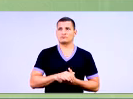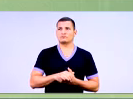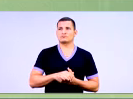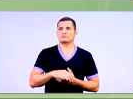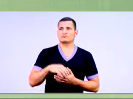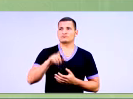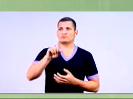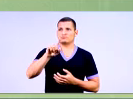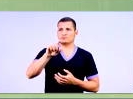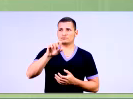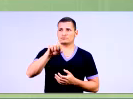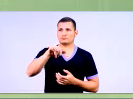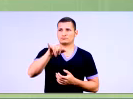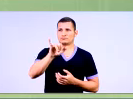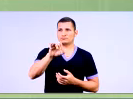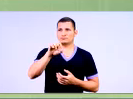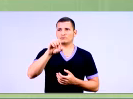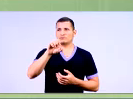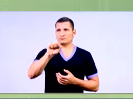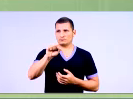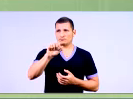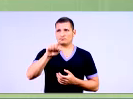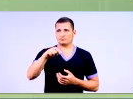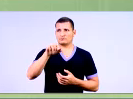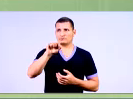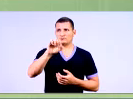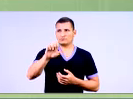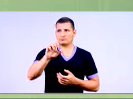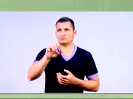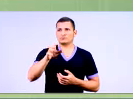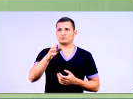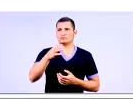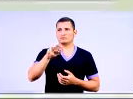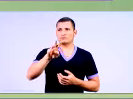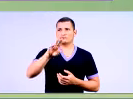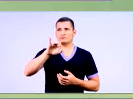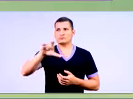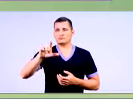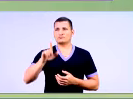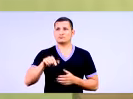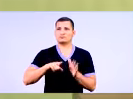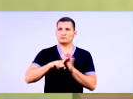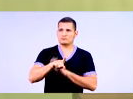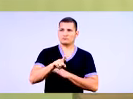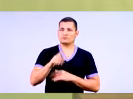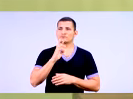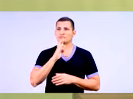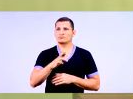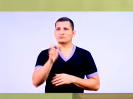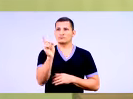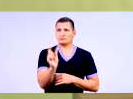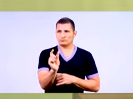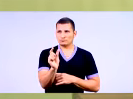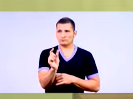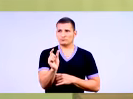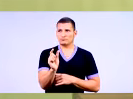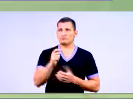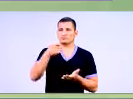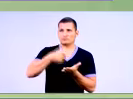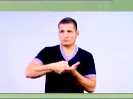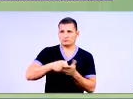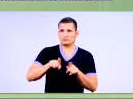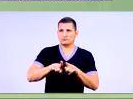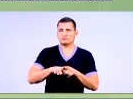nós temos aí 3 modelos de respostas, perguntas com respostas curtas, afirmativas e negativas. Mais um